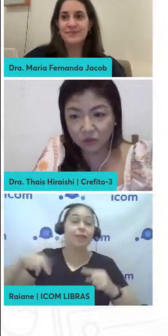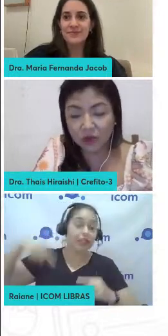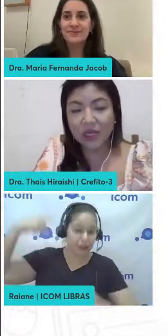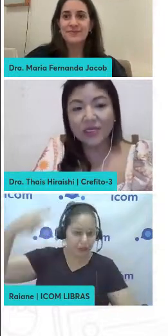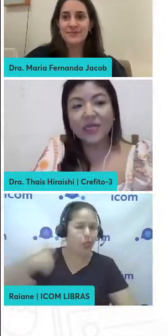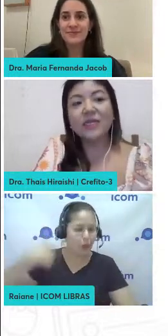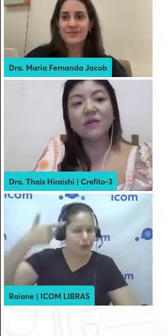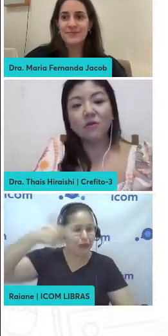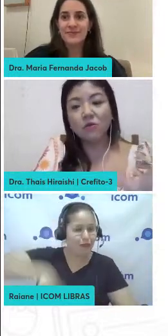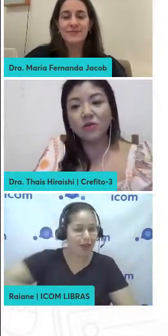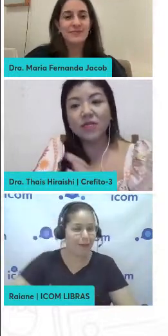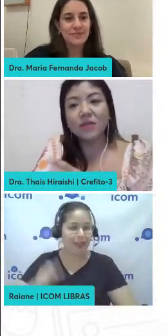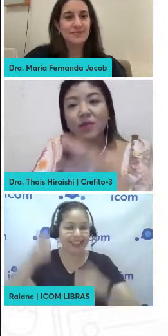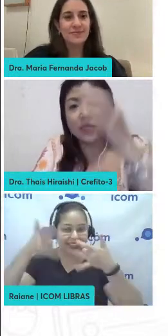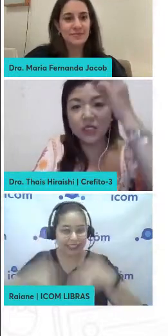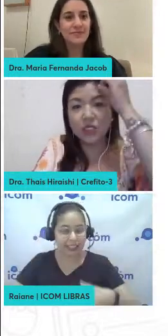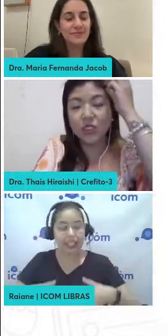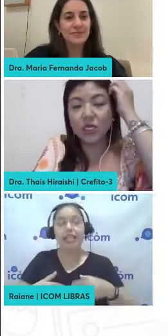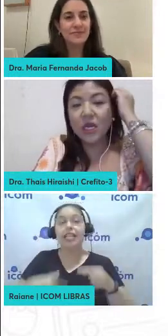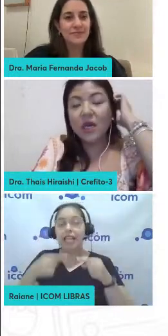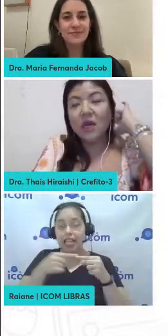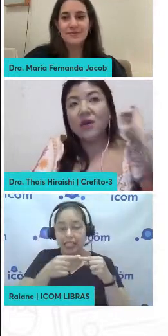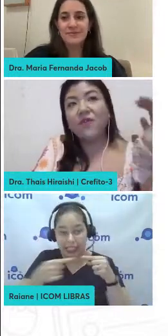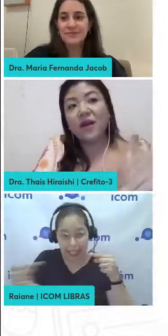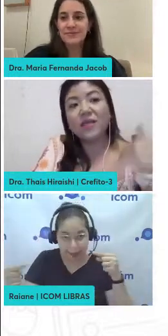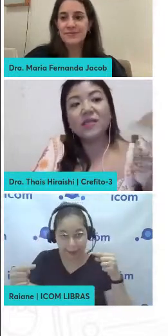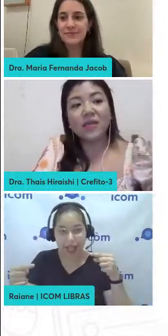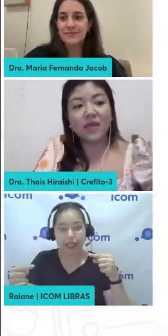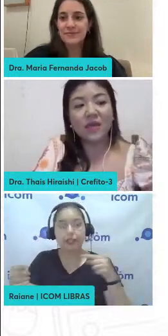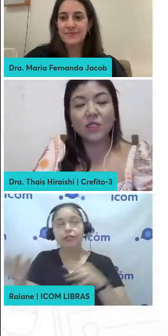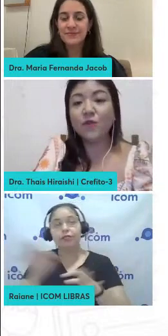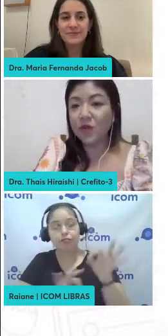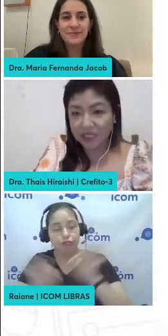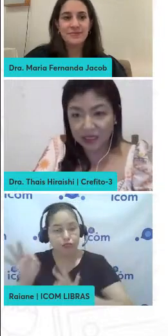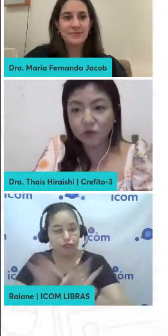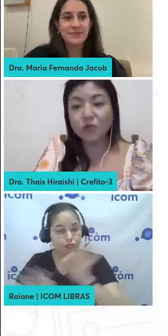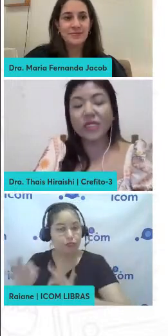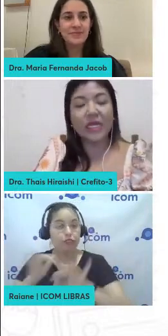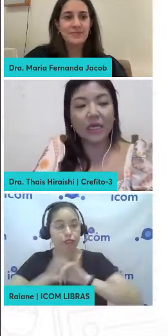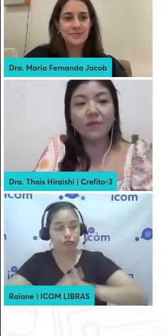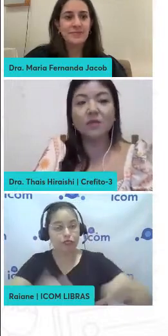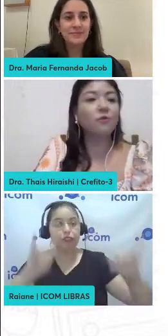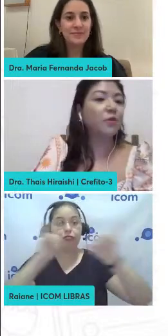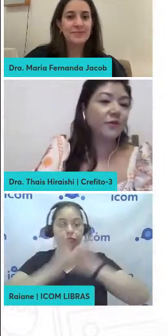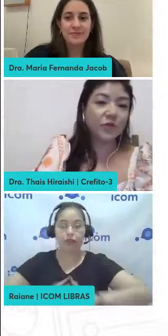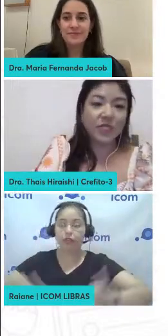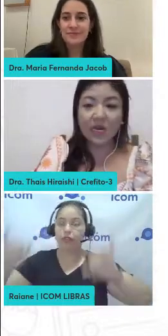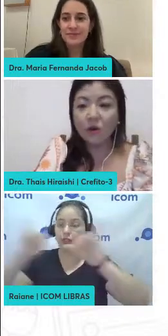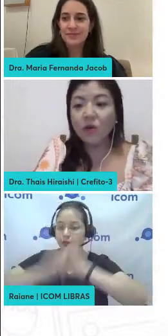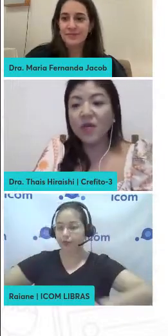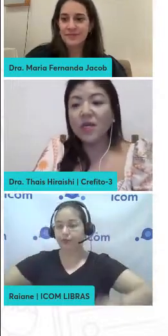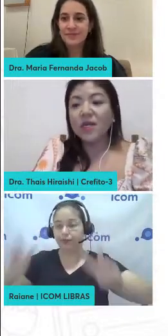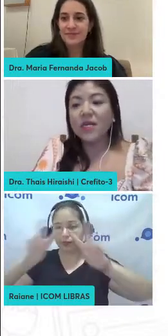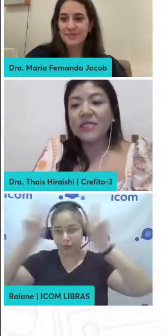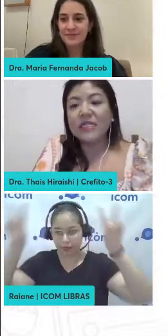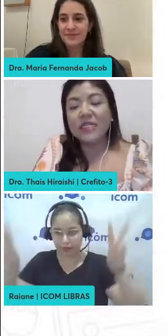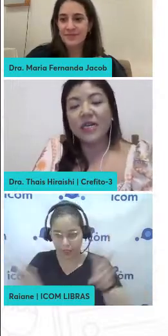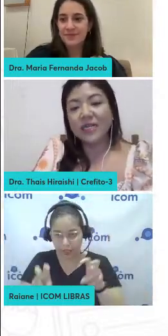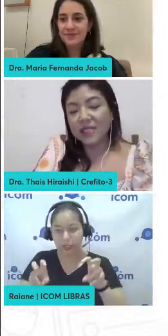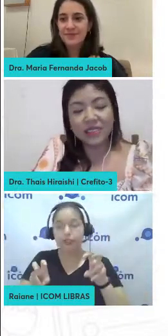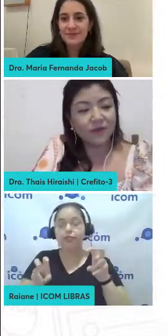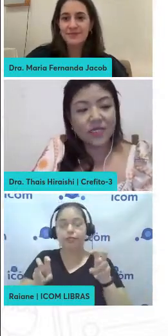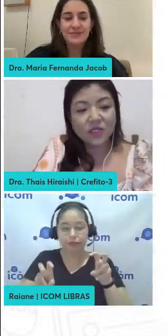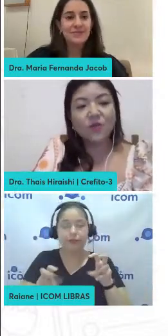de novo, né? Então, ao longo da semana, a gente faz a divulgação do tema, do profissional,